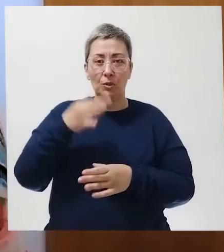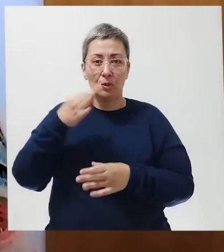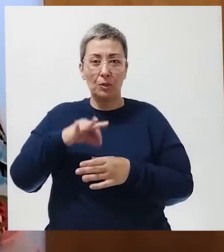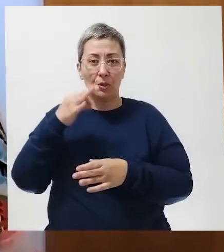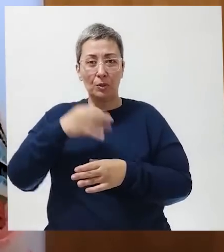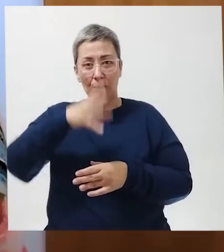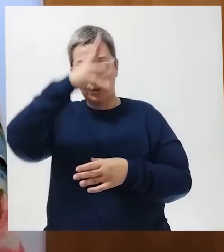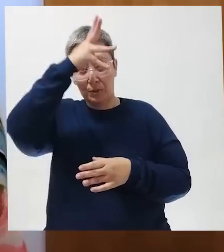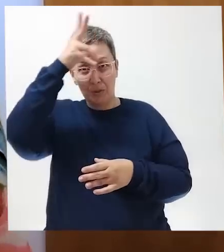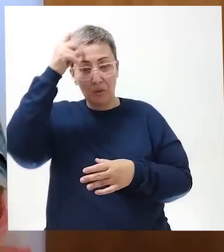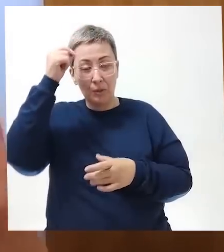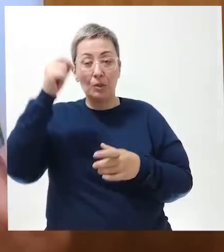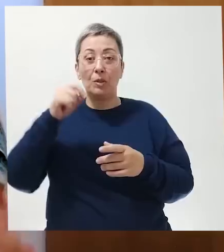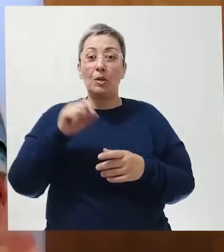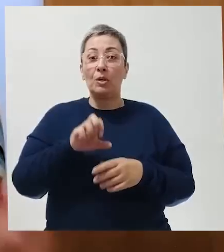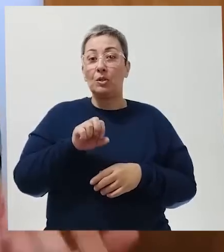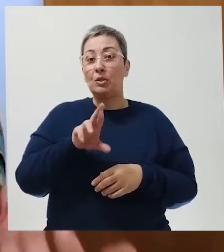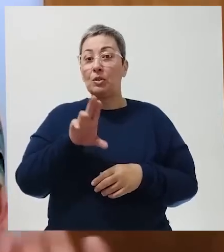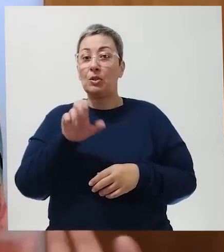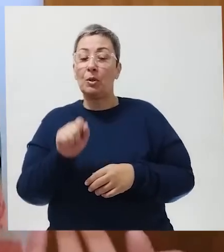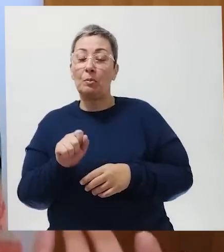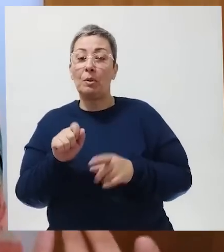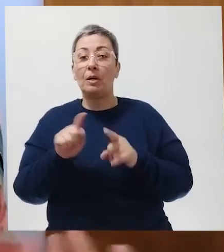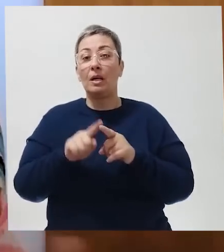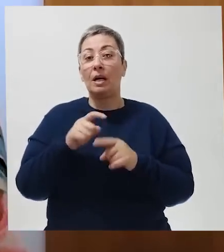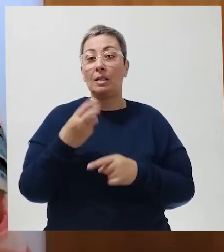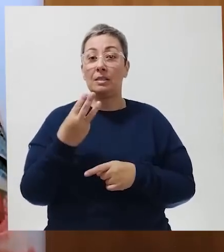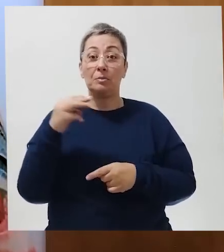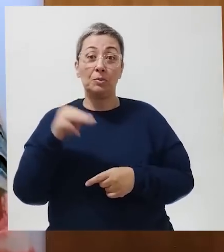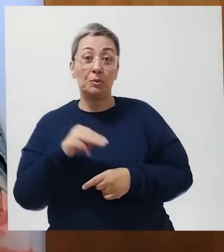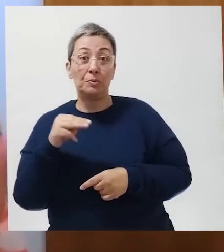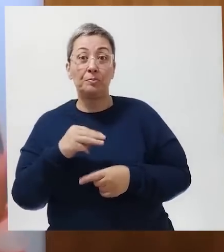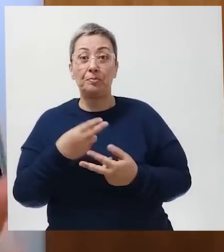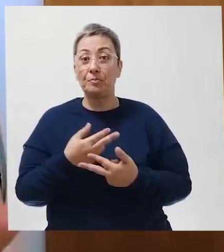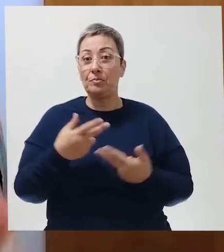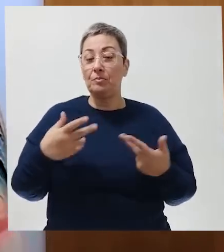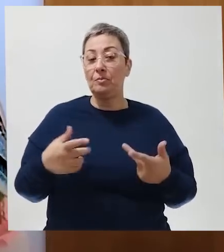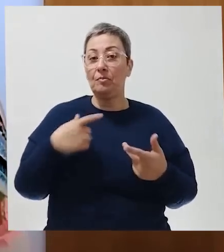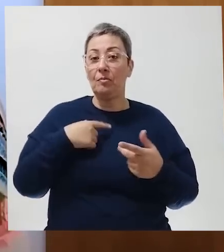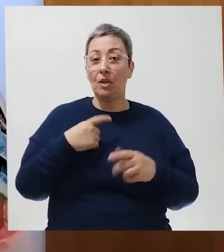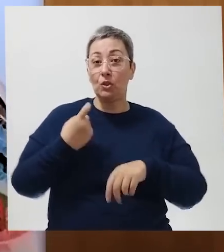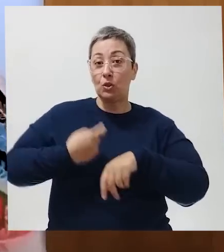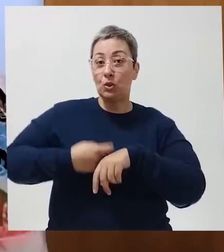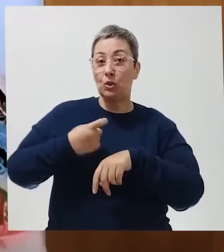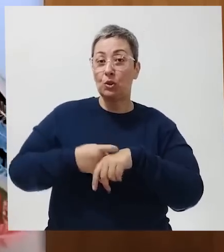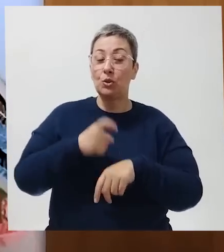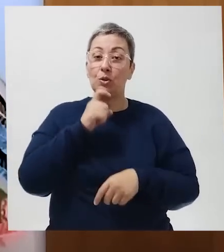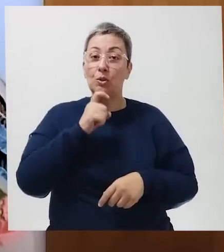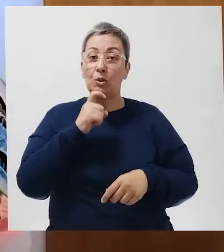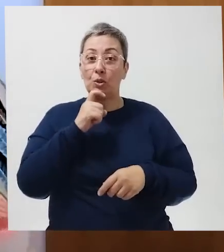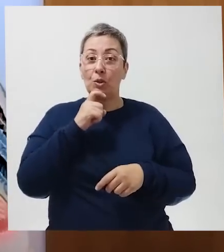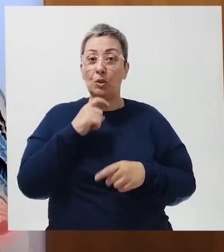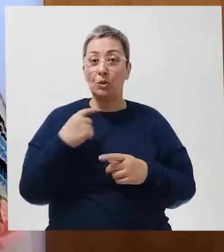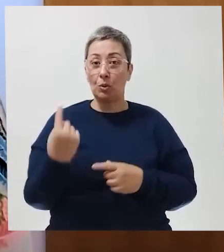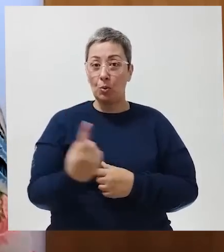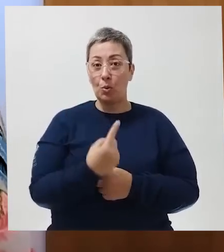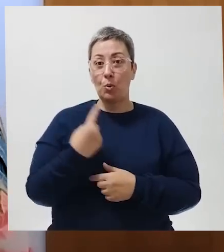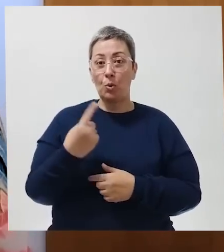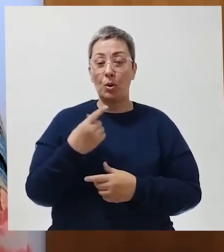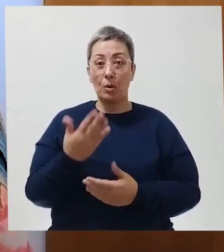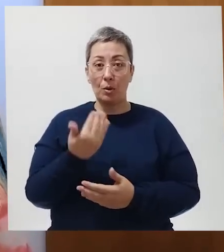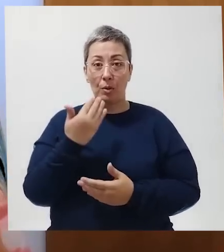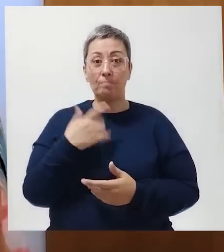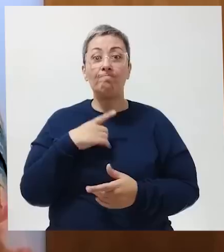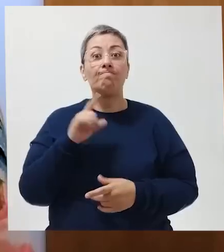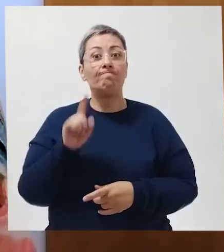e refrigerantes, sopa e macarrão instantâneo, alimentos congelados, aqueles prontos para aquecer e